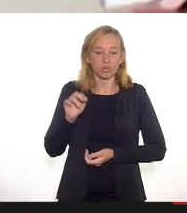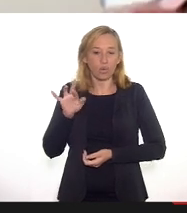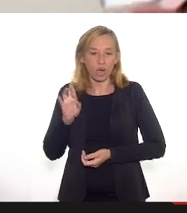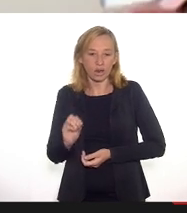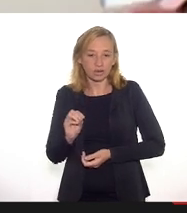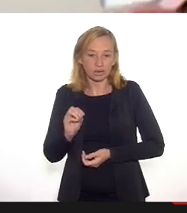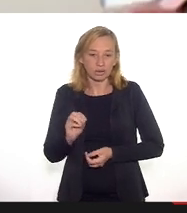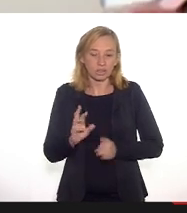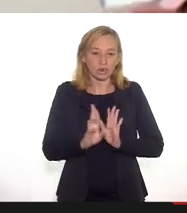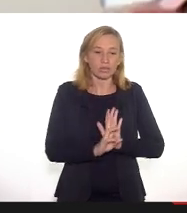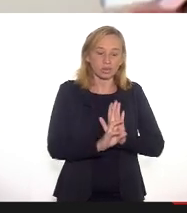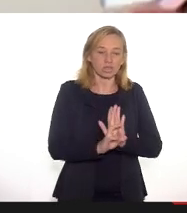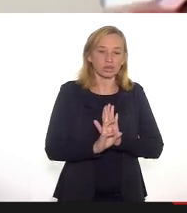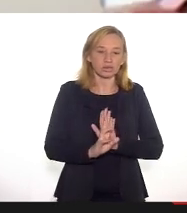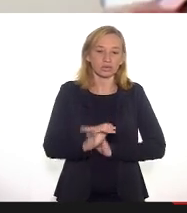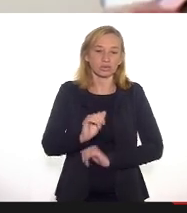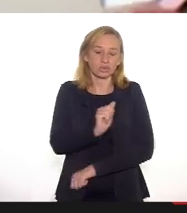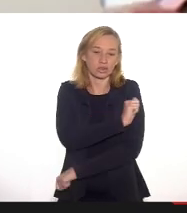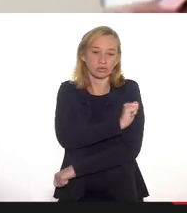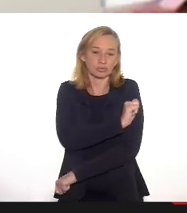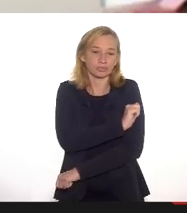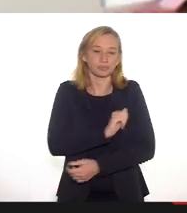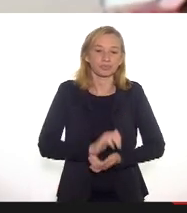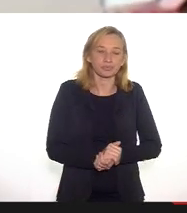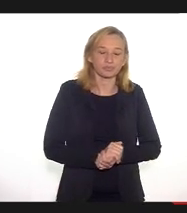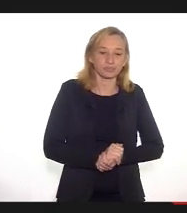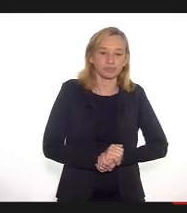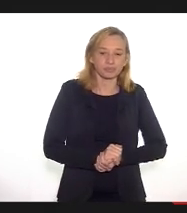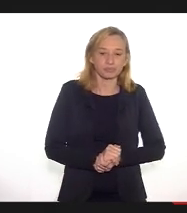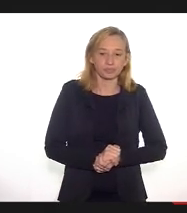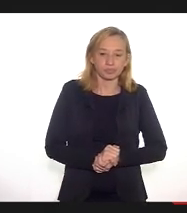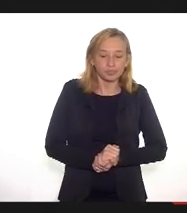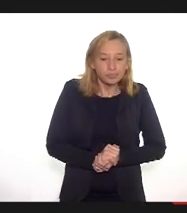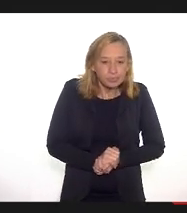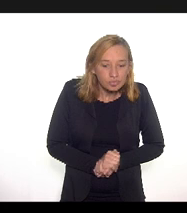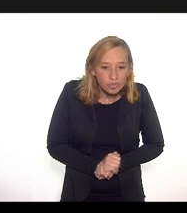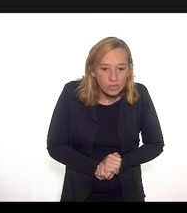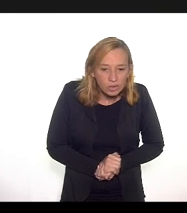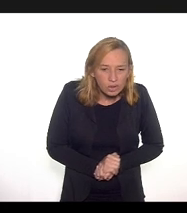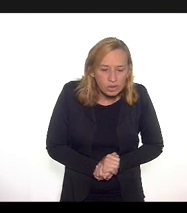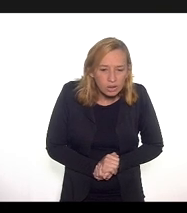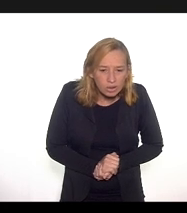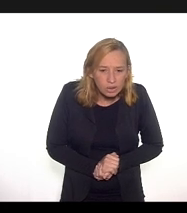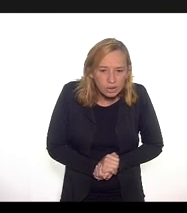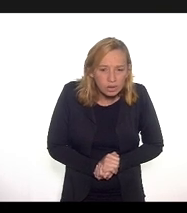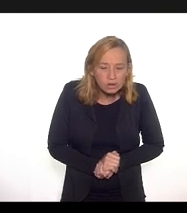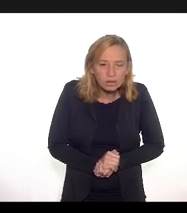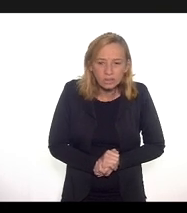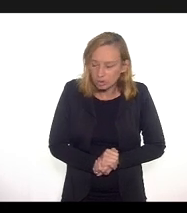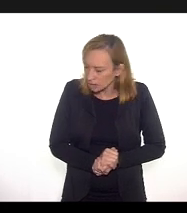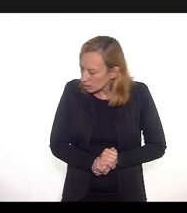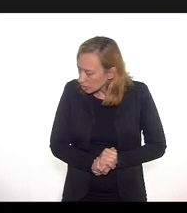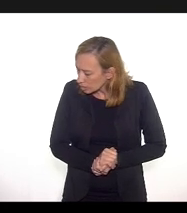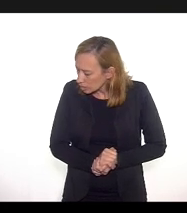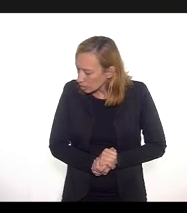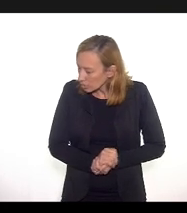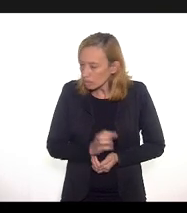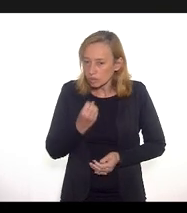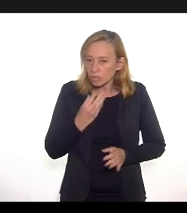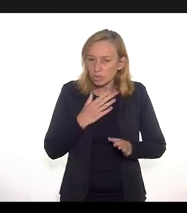estudantes do Exército. Eduardo. Então, obrigado. Bom dia a todos e todas.